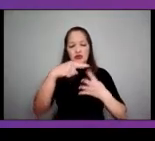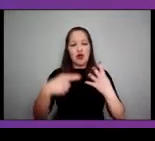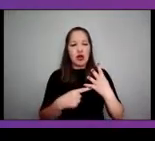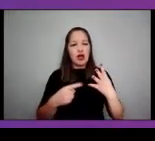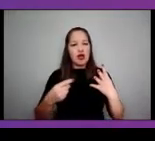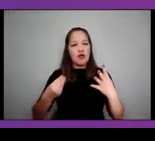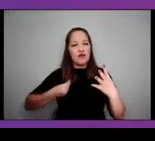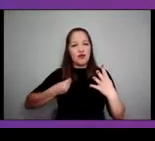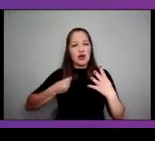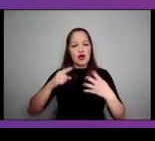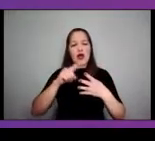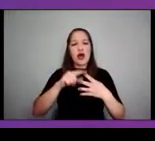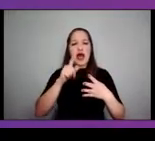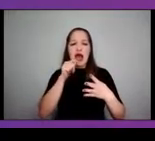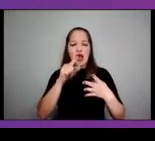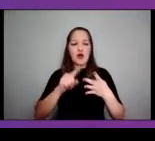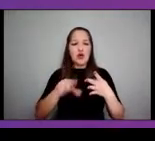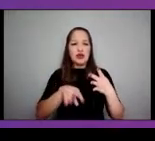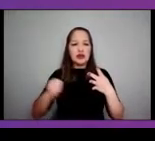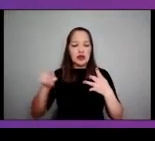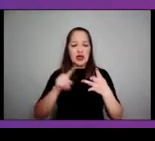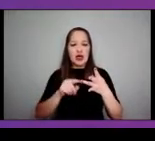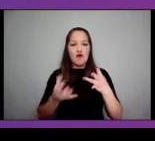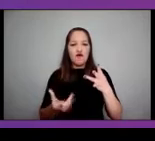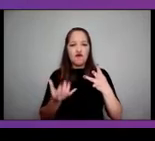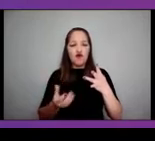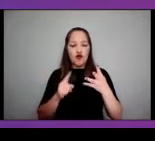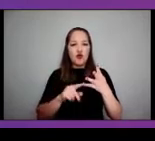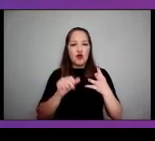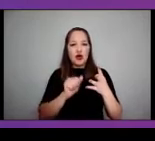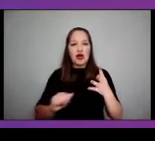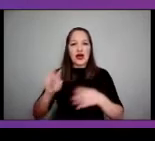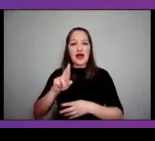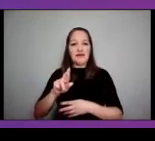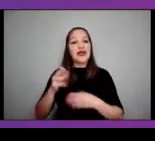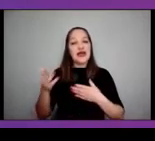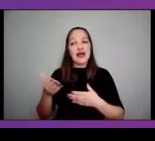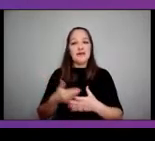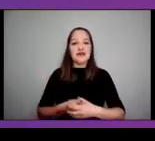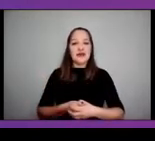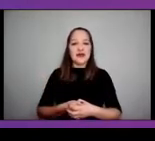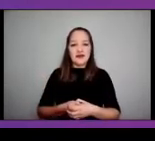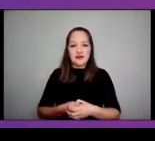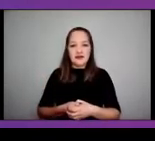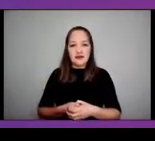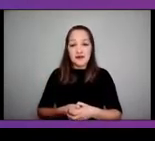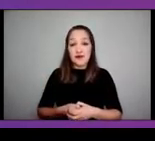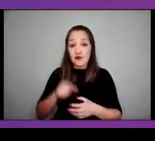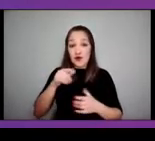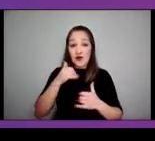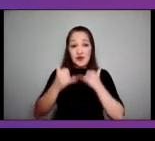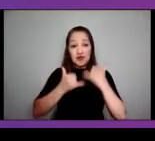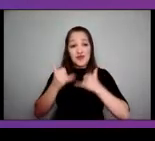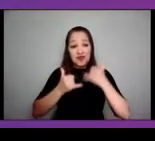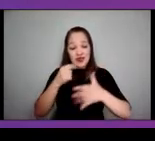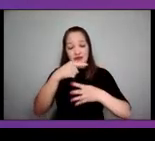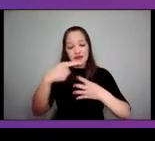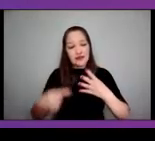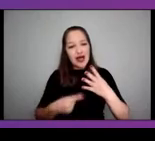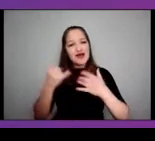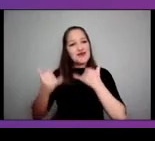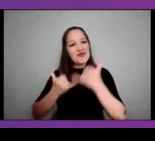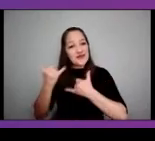água da terra do fogo e do ar porque quando você vir da com esses elementos de brincar com ele digamos brincar literalmente brincar com